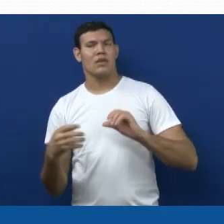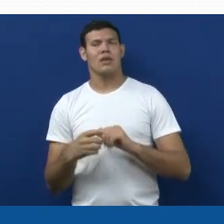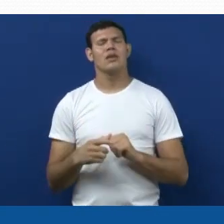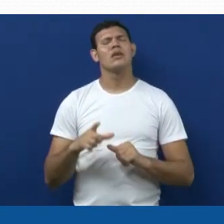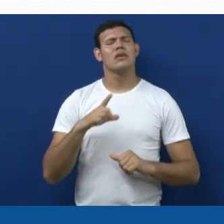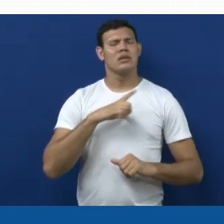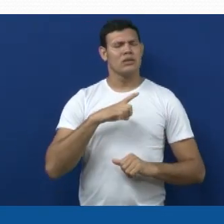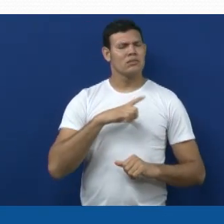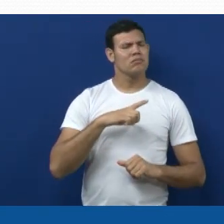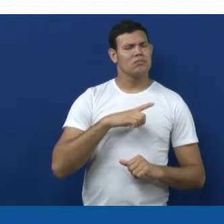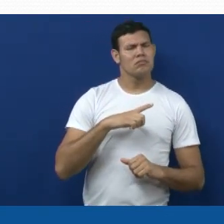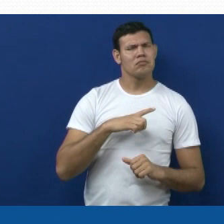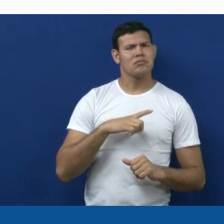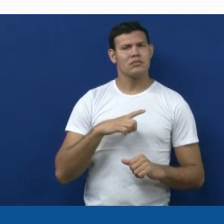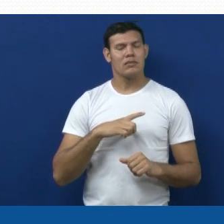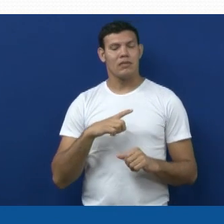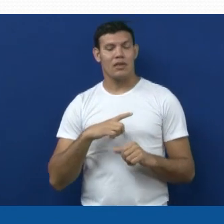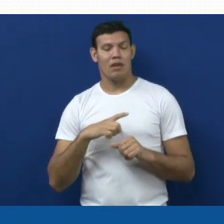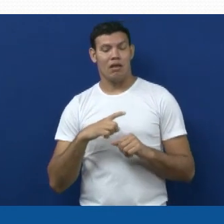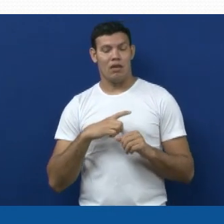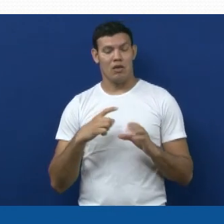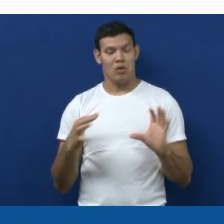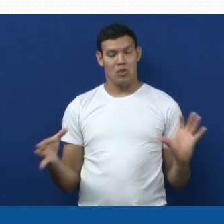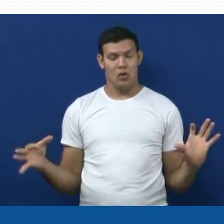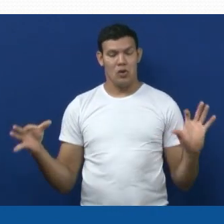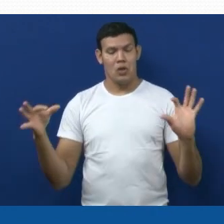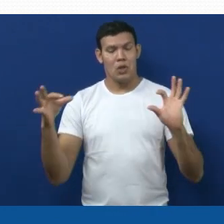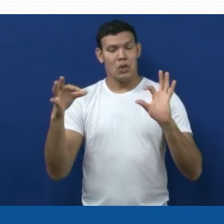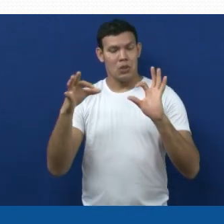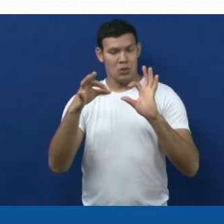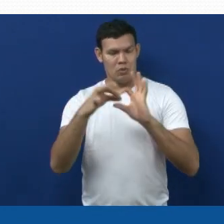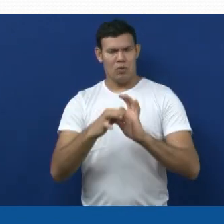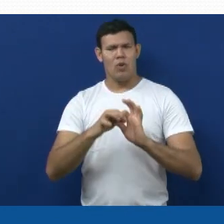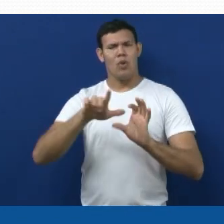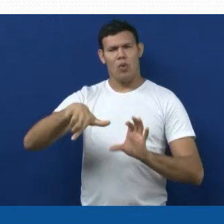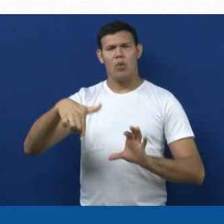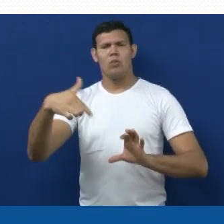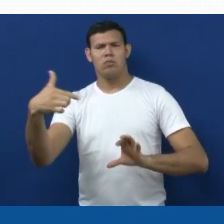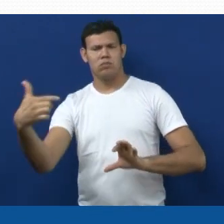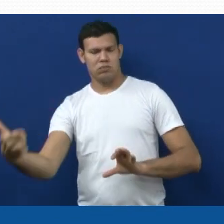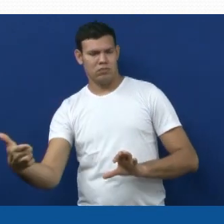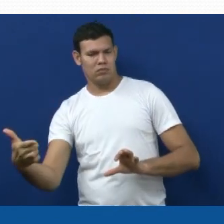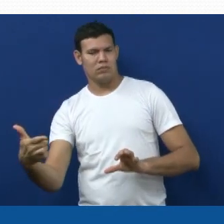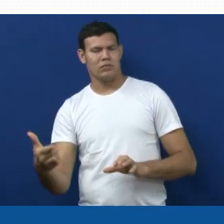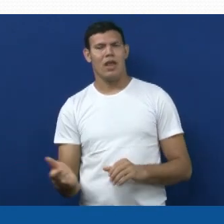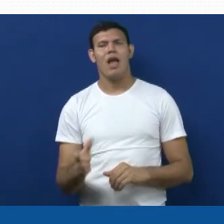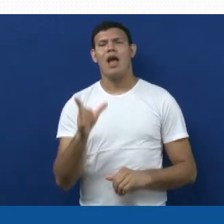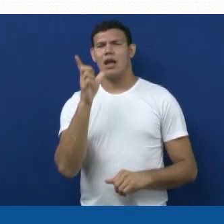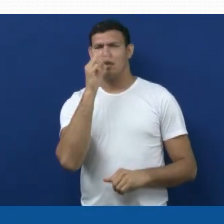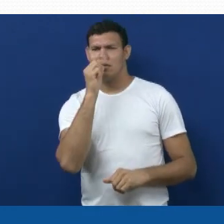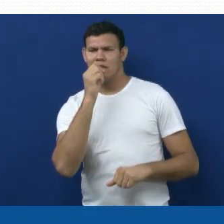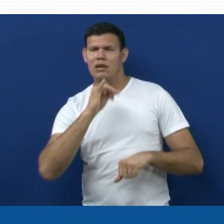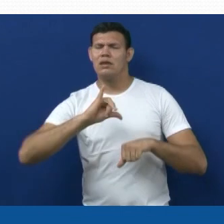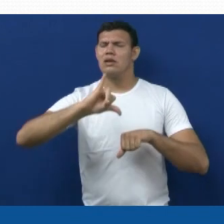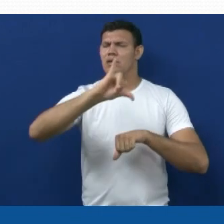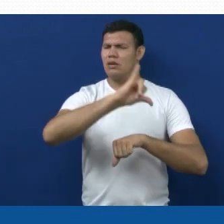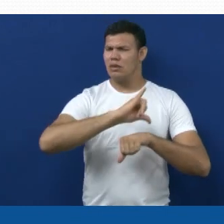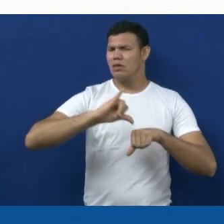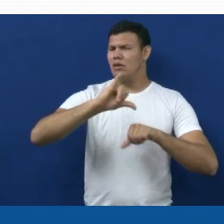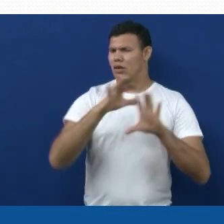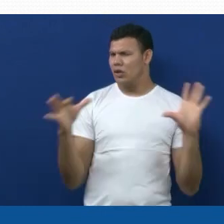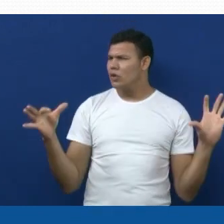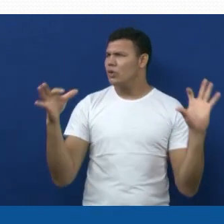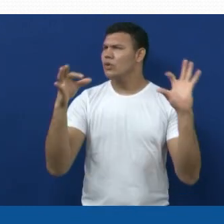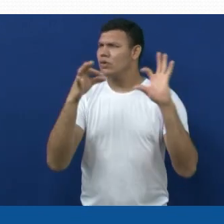de um corpo, de uma matéria, se dissolver quando ela entra em contato com outra. E a água e o óleo se dissolvem?